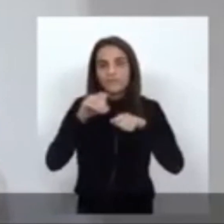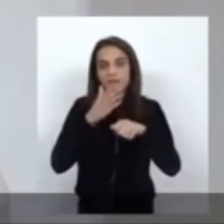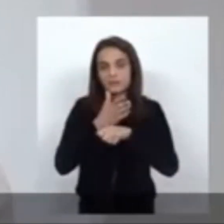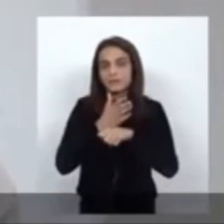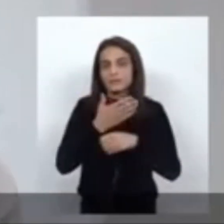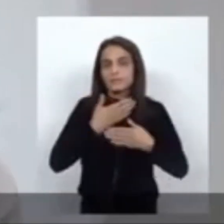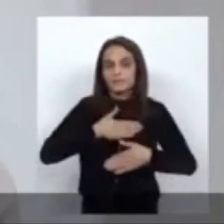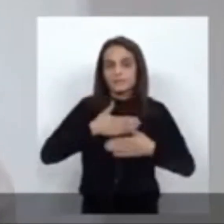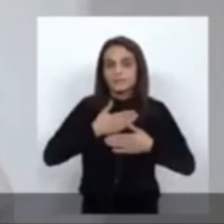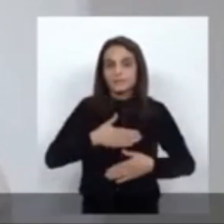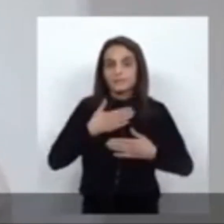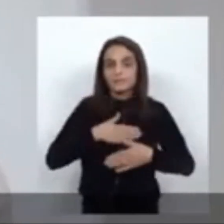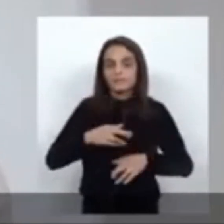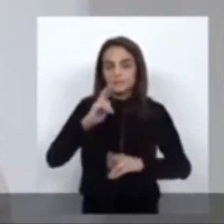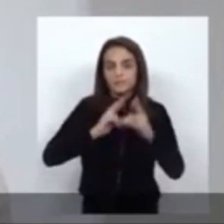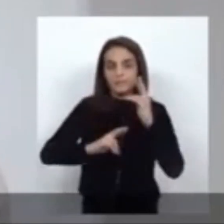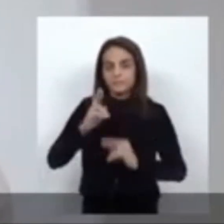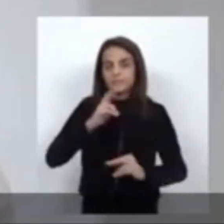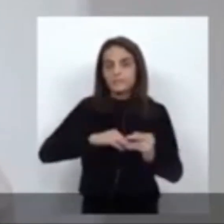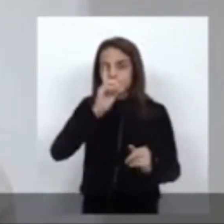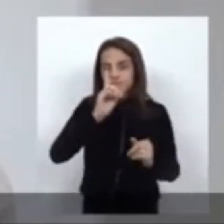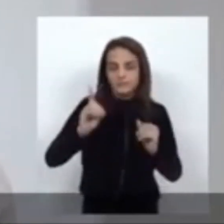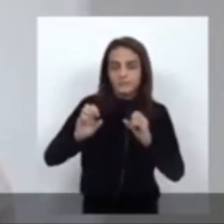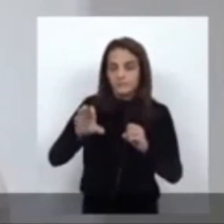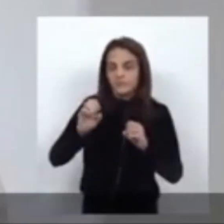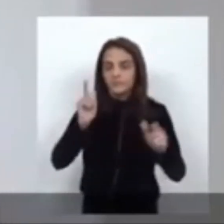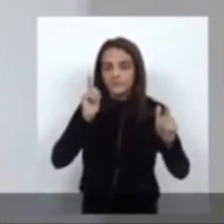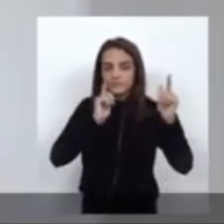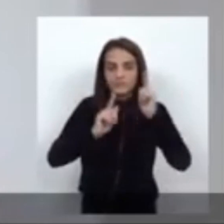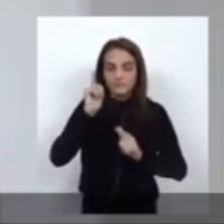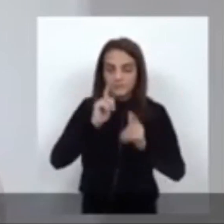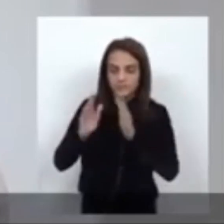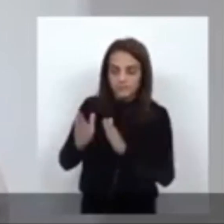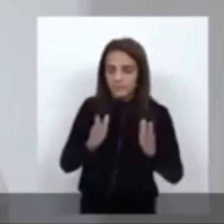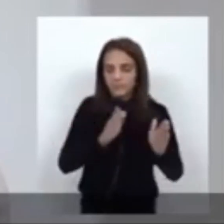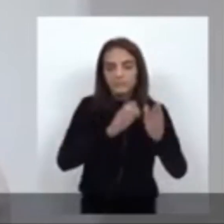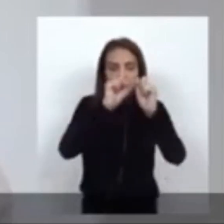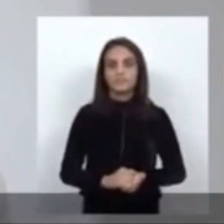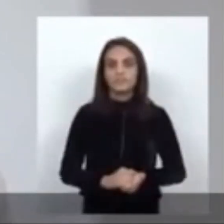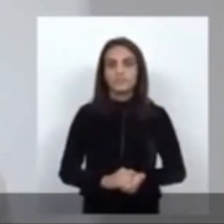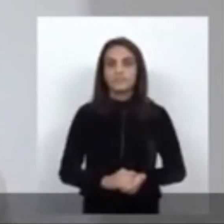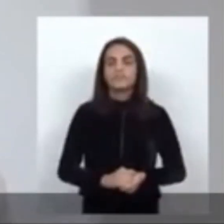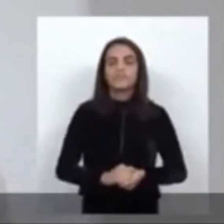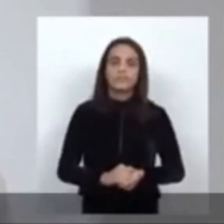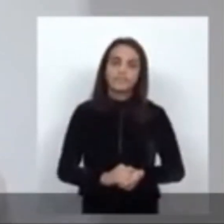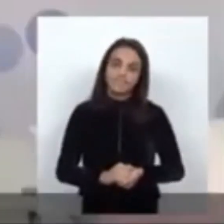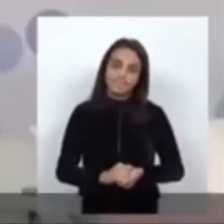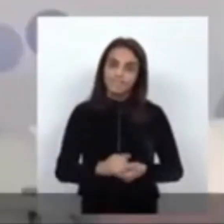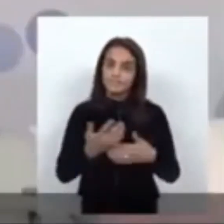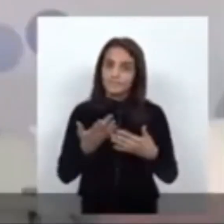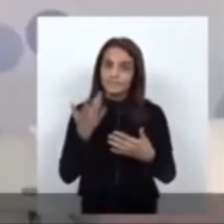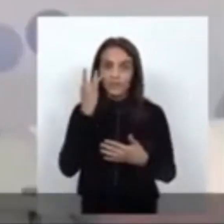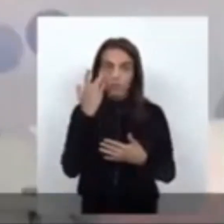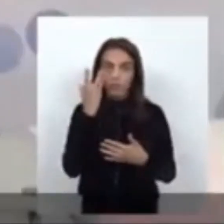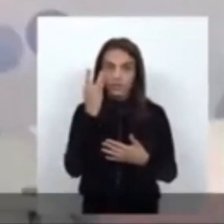tranquila, respondendo, e as diretorias de ensino conseguindo realizar as etapas no sistema e os processos. Gente, eu acho que, Elaine, a